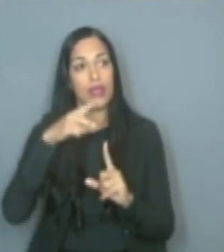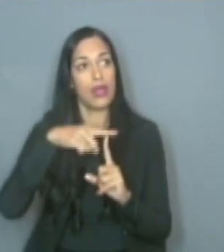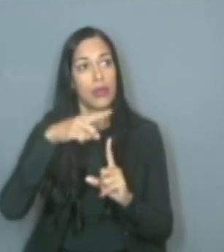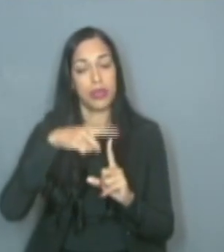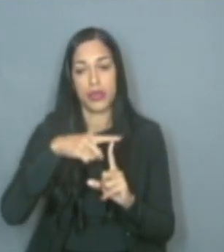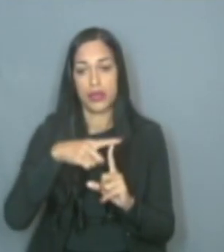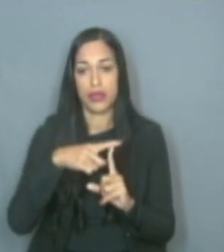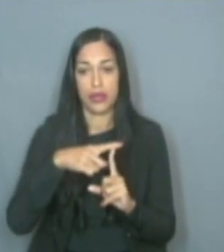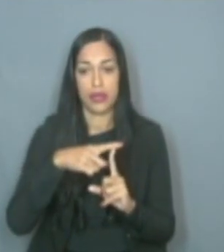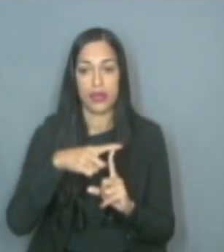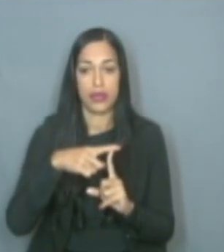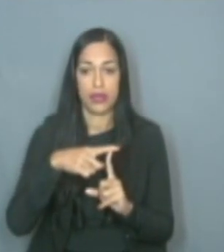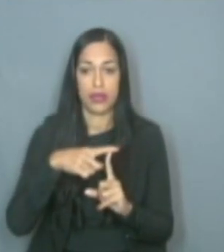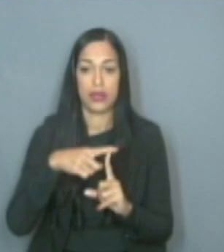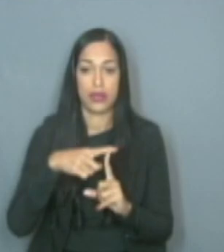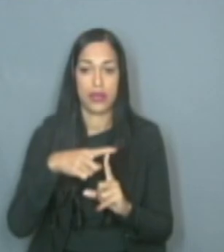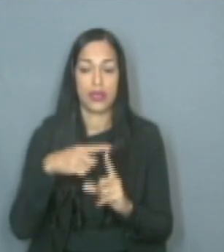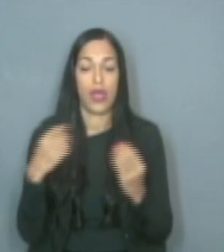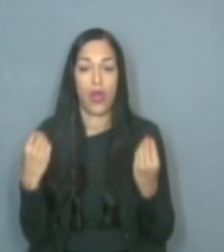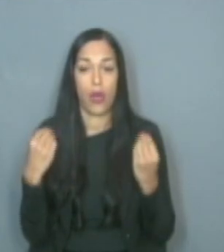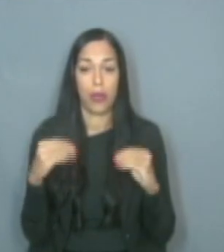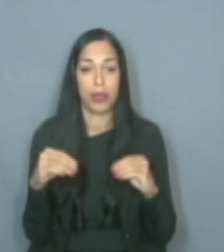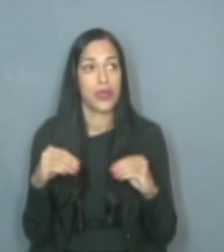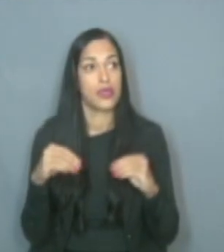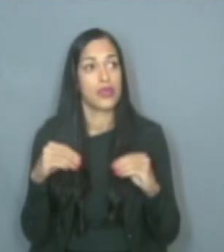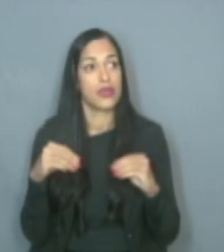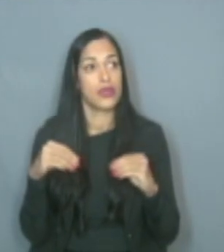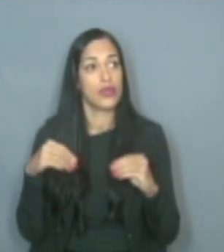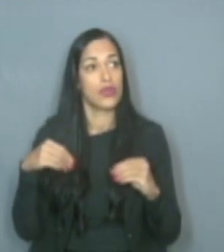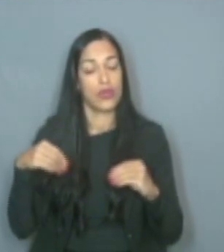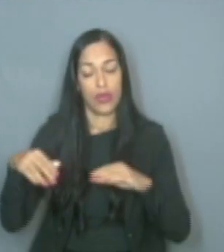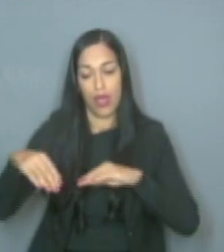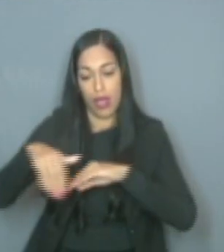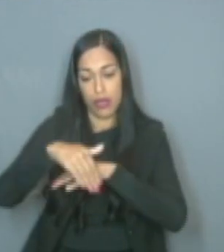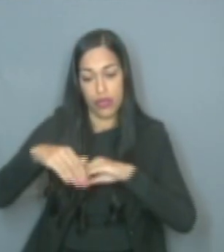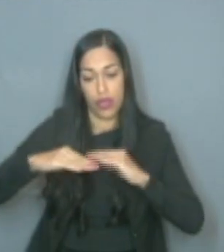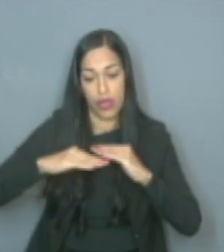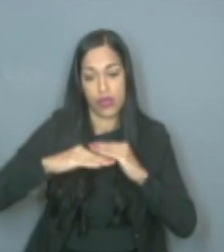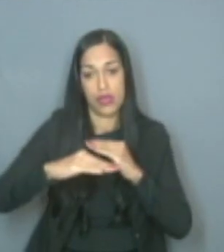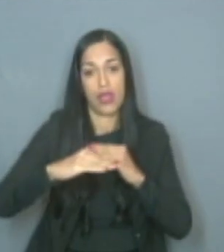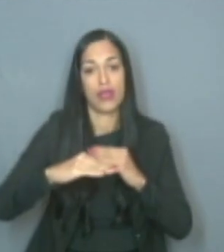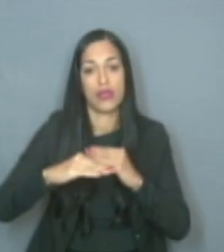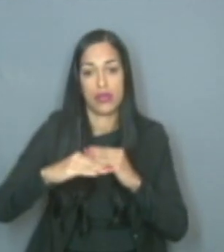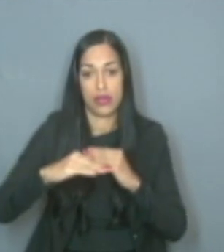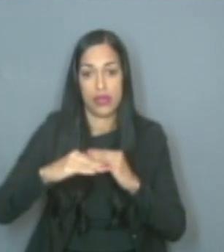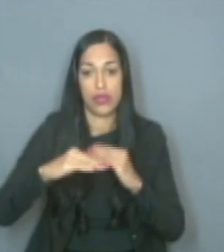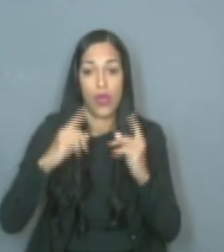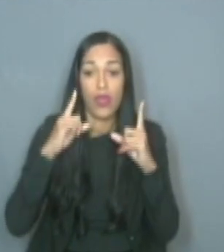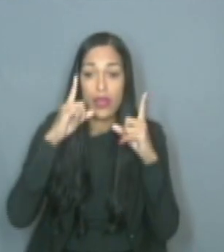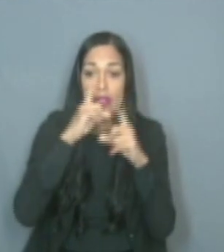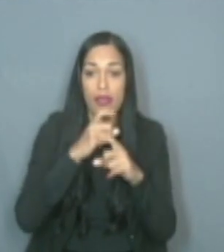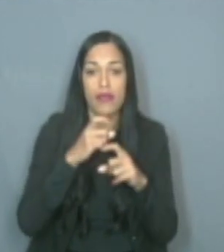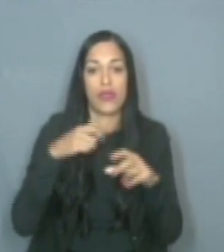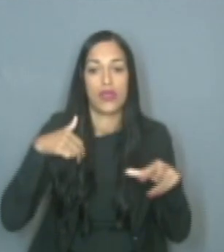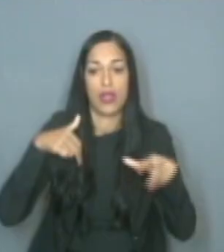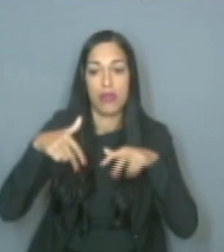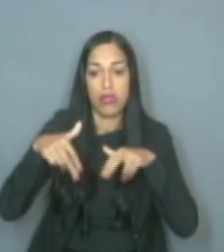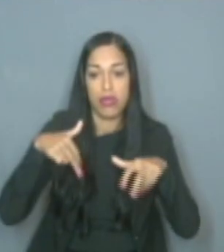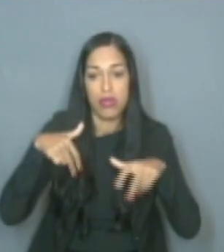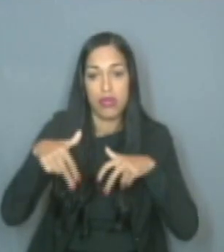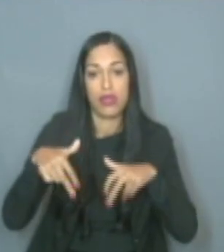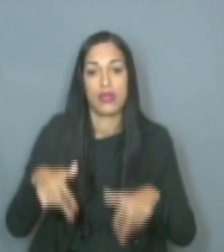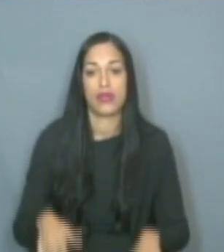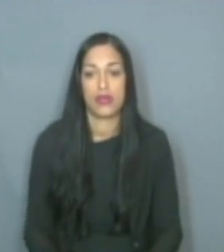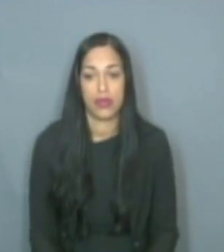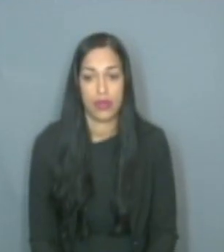ocupando as calçadas e inviabilizando o trânsito dos transeuntes.